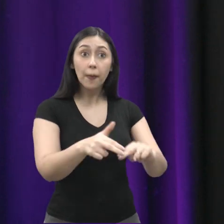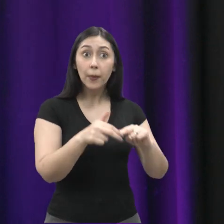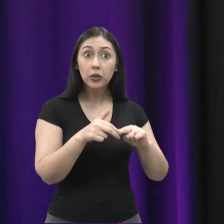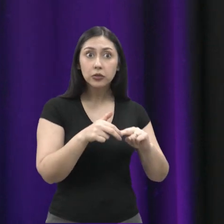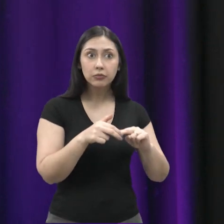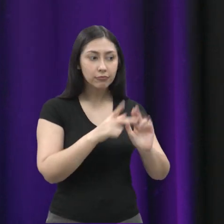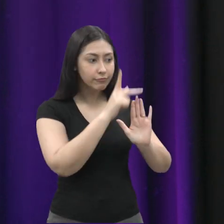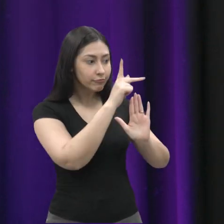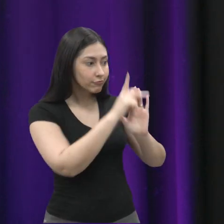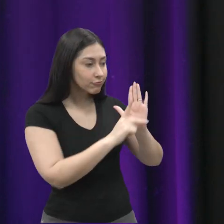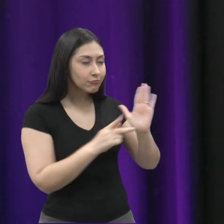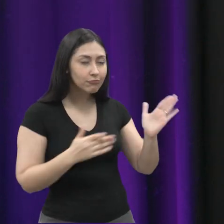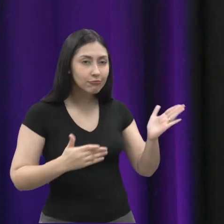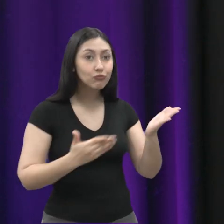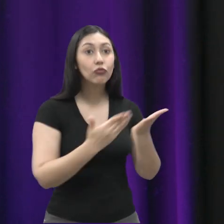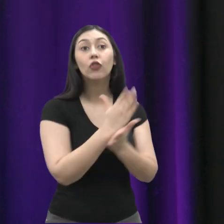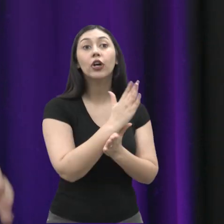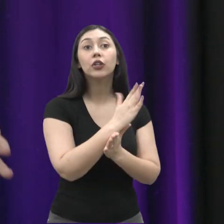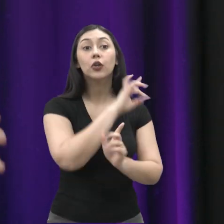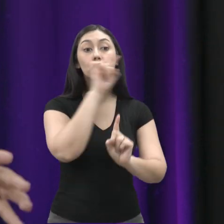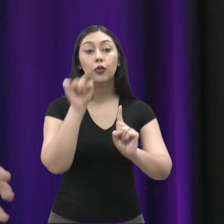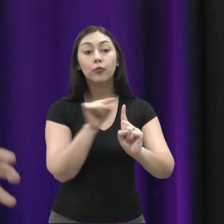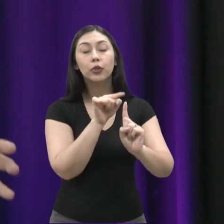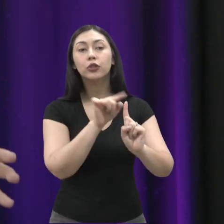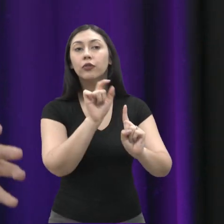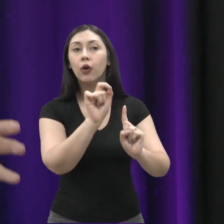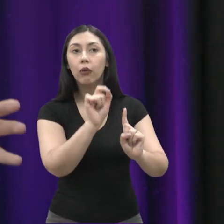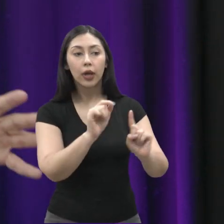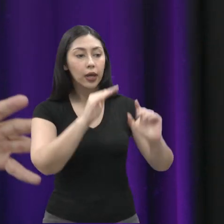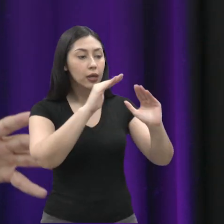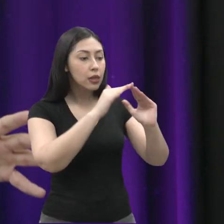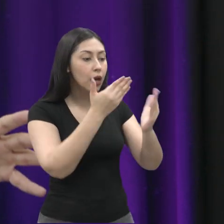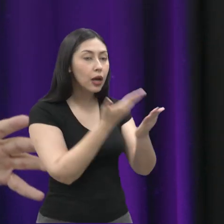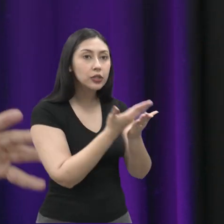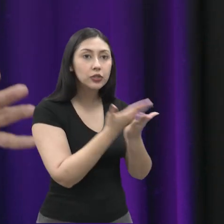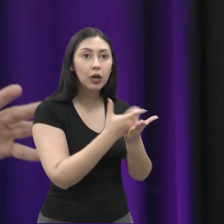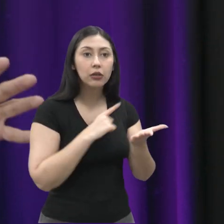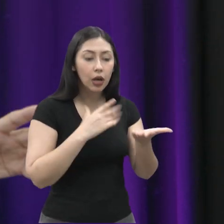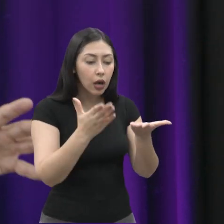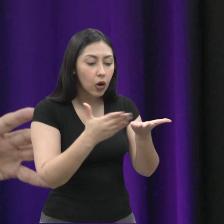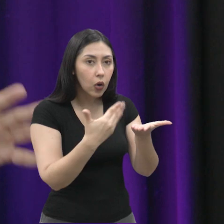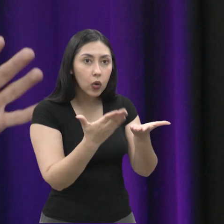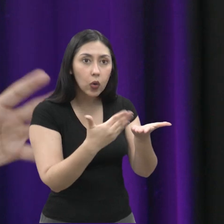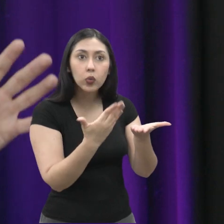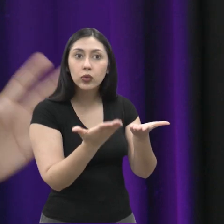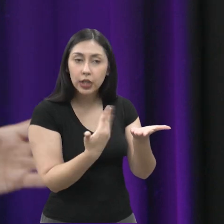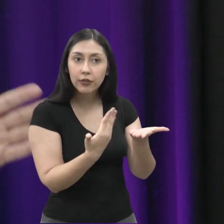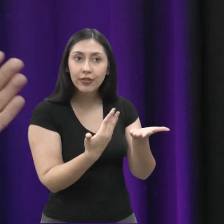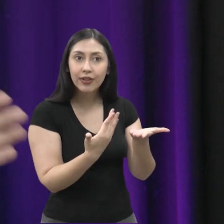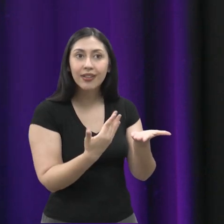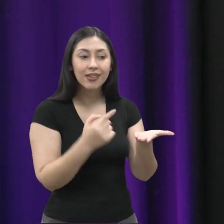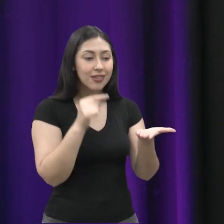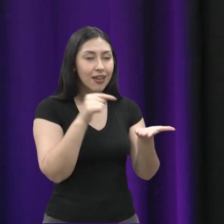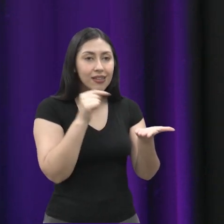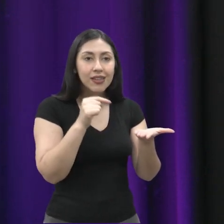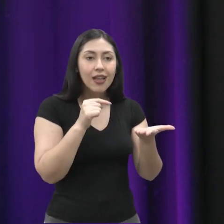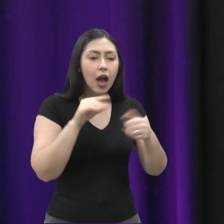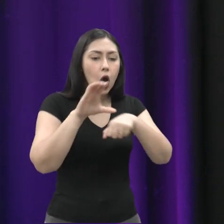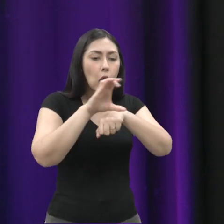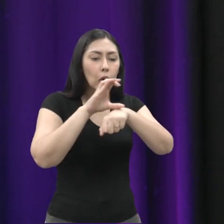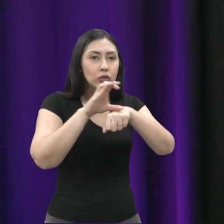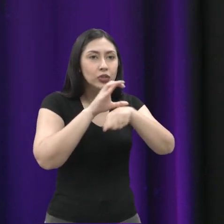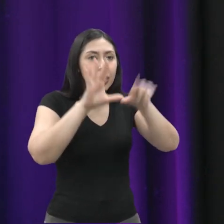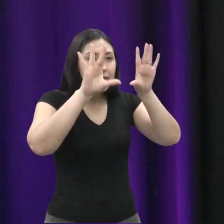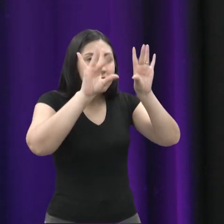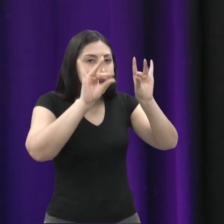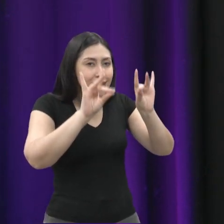esse projeto aprovado na Câmara, a ideia é levar para a sala de aula um livrinho chamado Constituição em Miúdos.